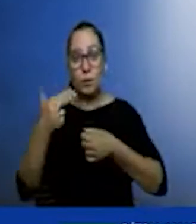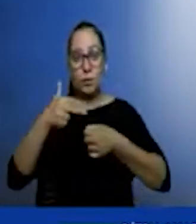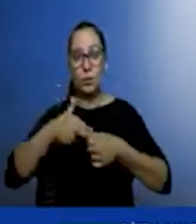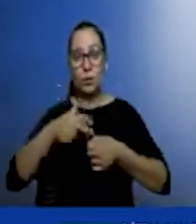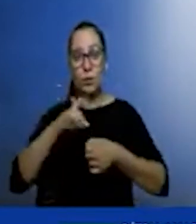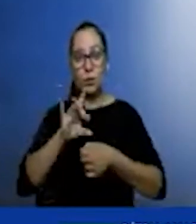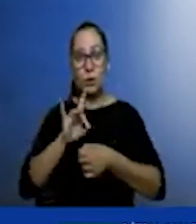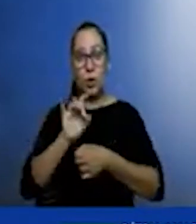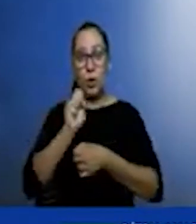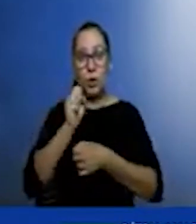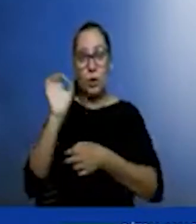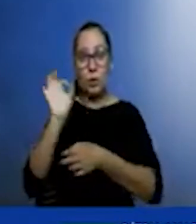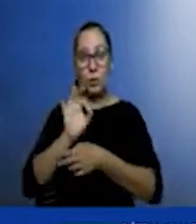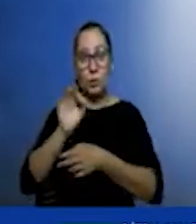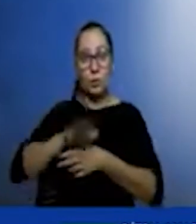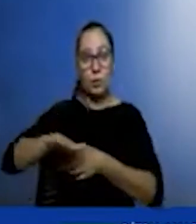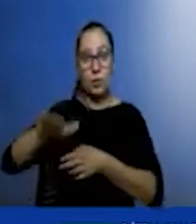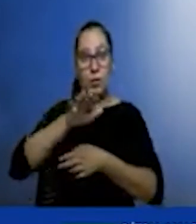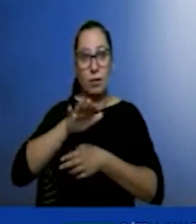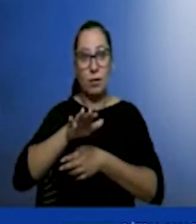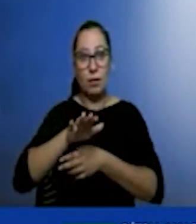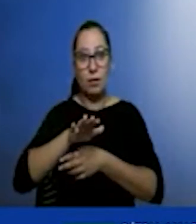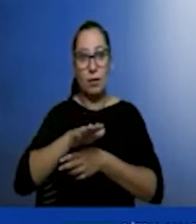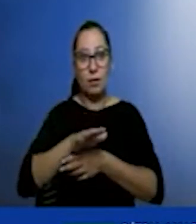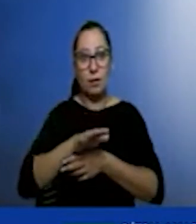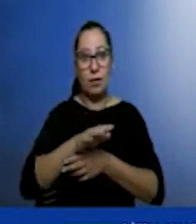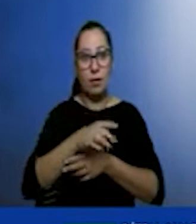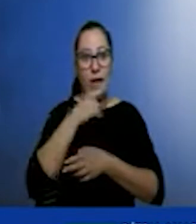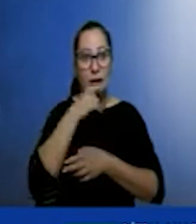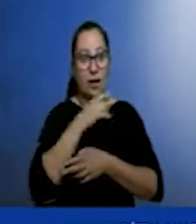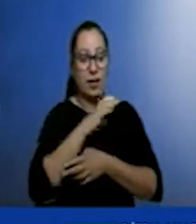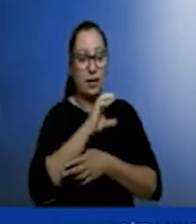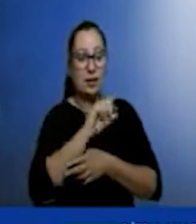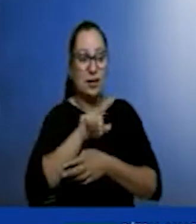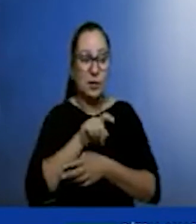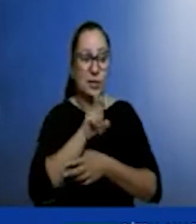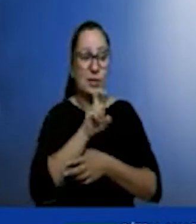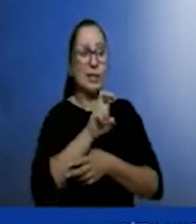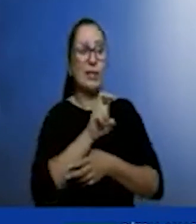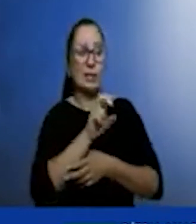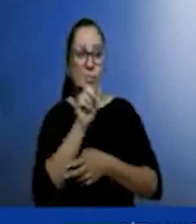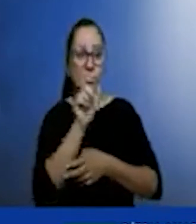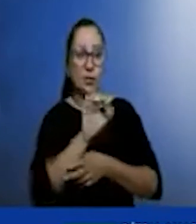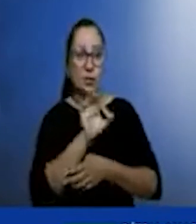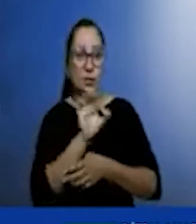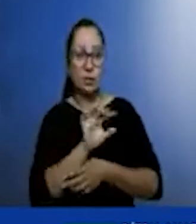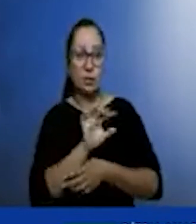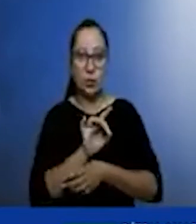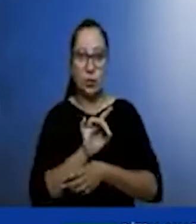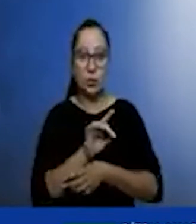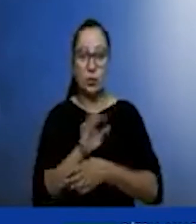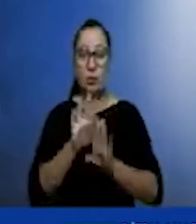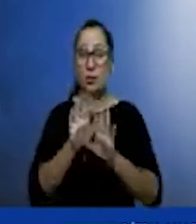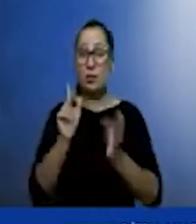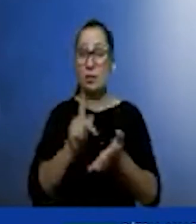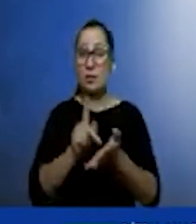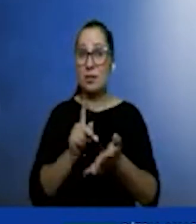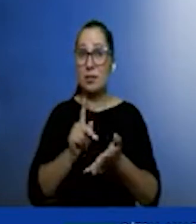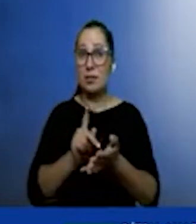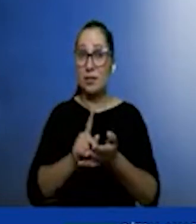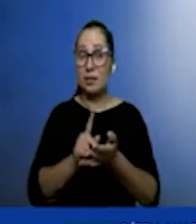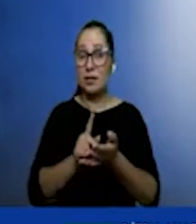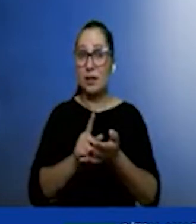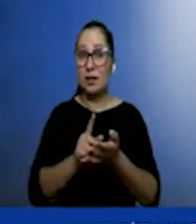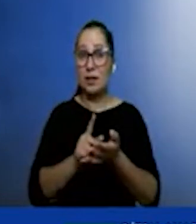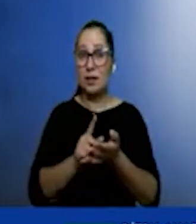da área. A cana é só 0,5, by the way, de novo. Tá? Quando, na verdade, a gente devia estar